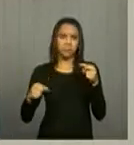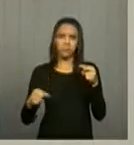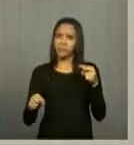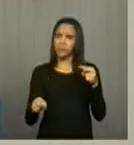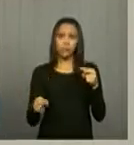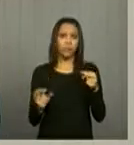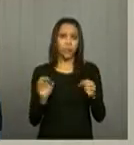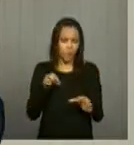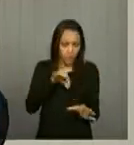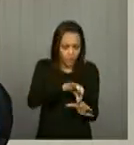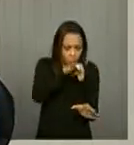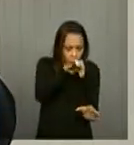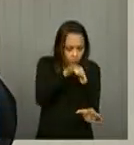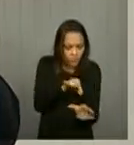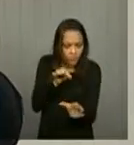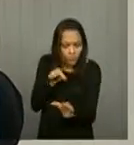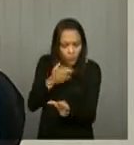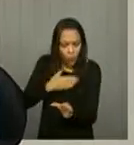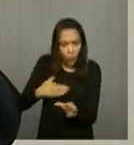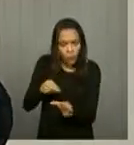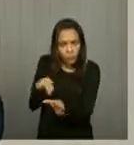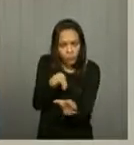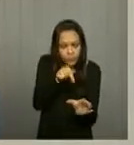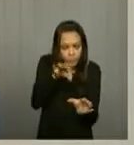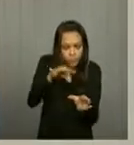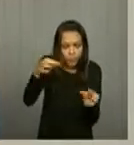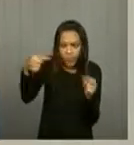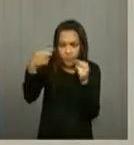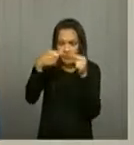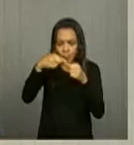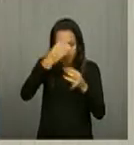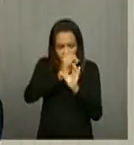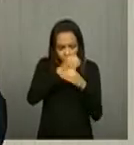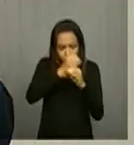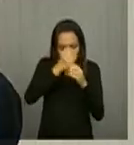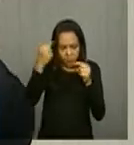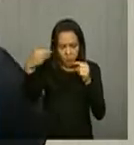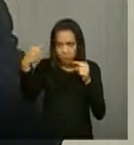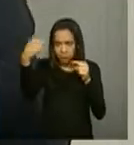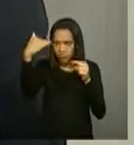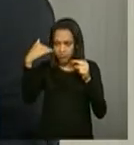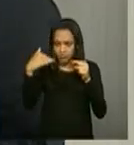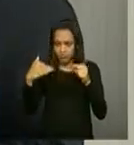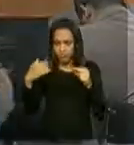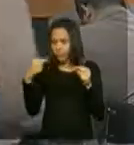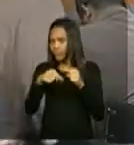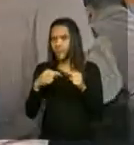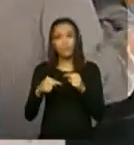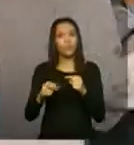nenhuma substância que pudesse ter provocado a morte de joão belchior marques goulart